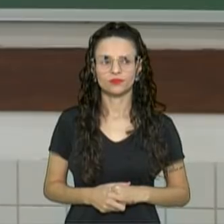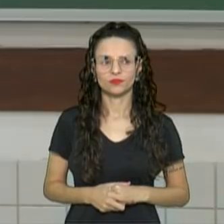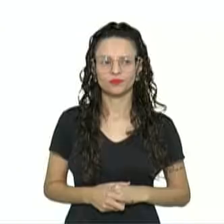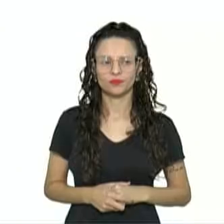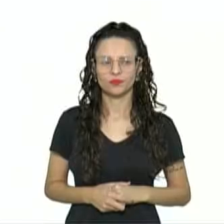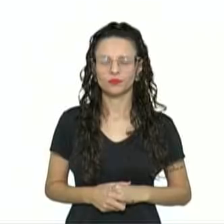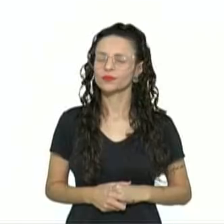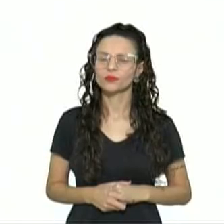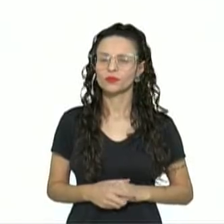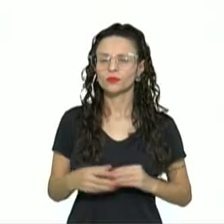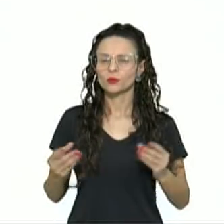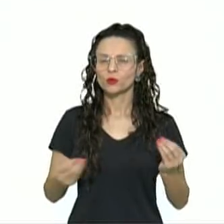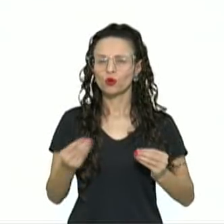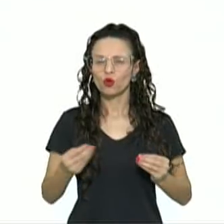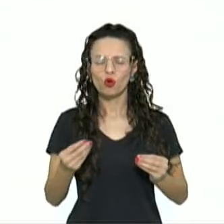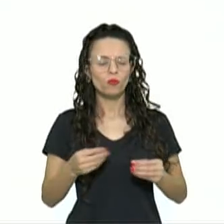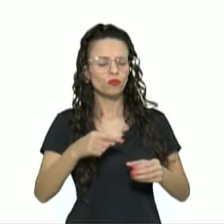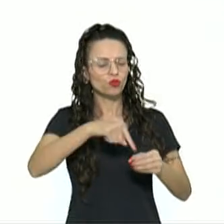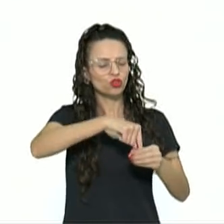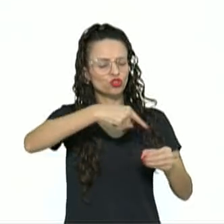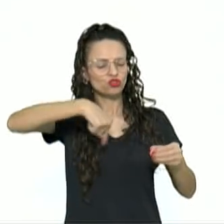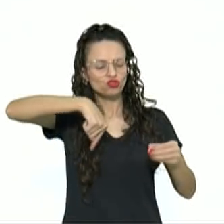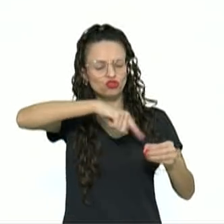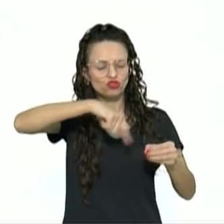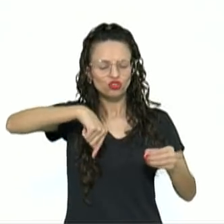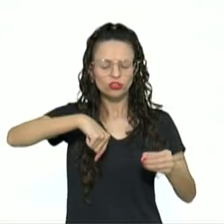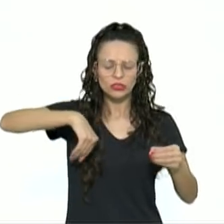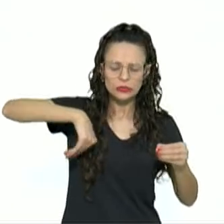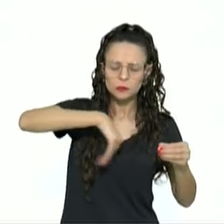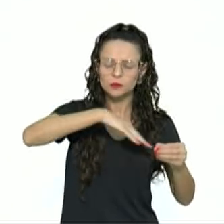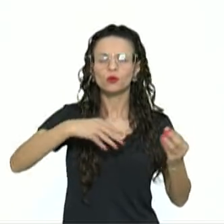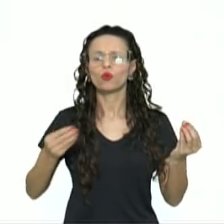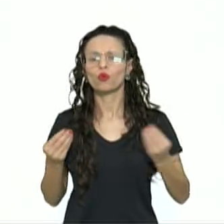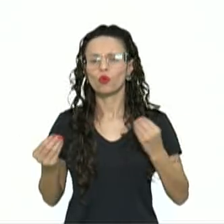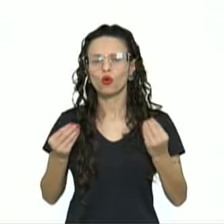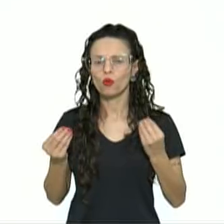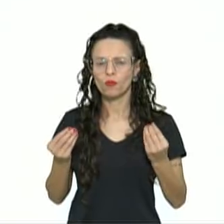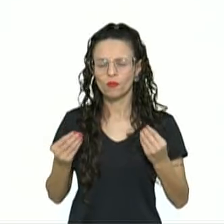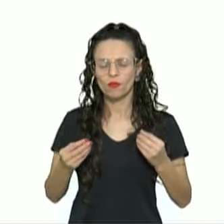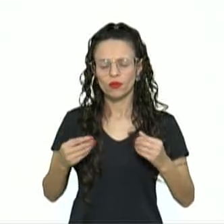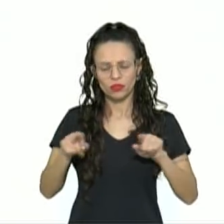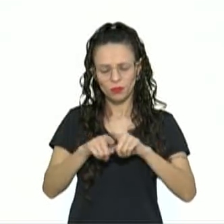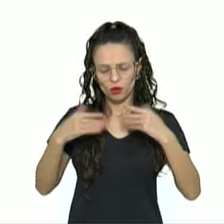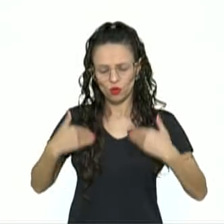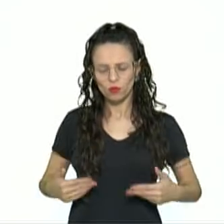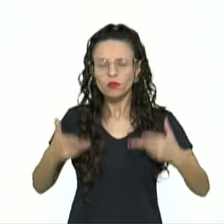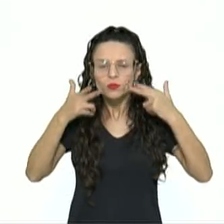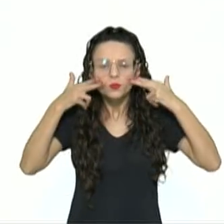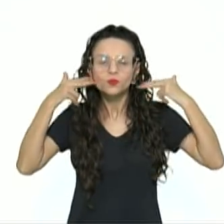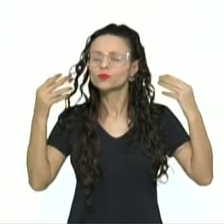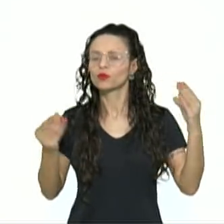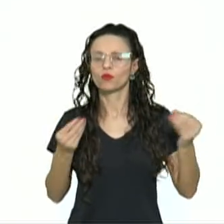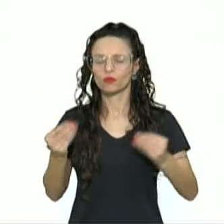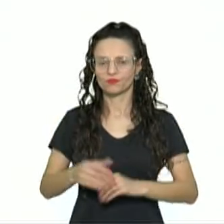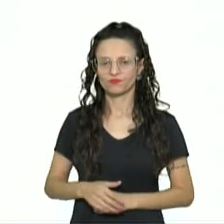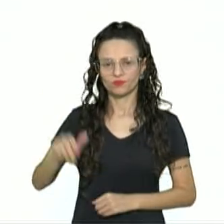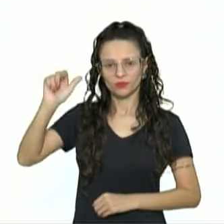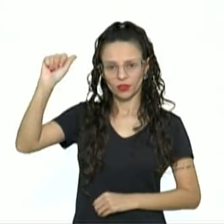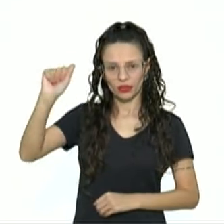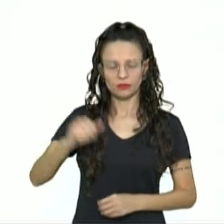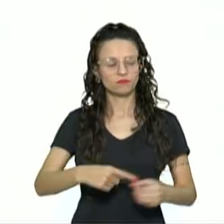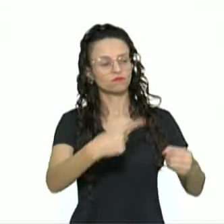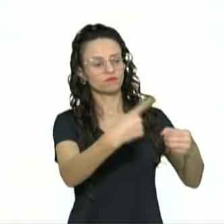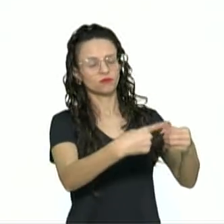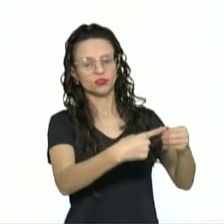De onde são retiradas as tintas para realizar os tingimentos e a pintura corporal dos indígenas? Letra A, da